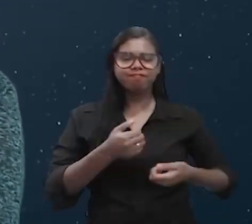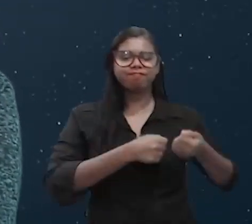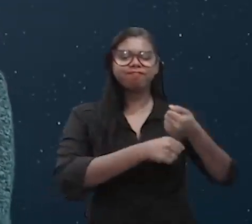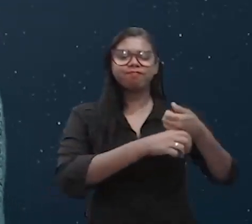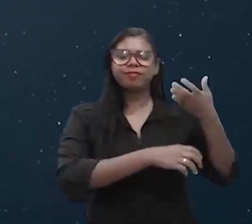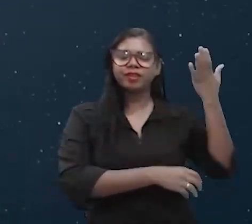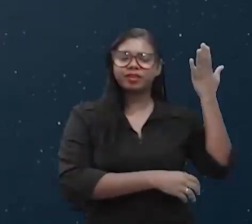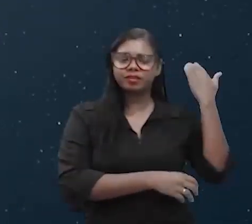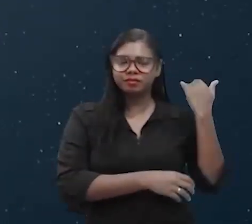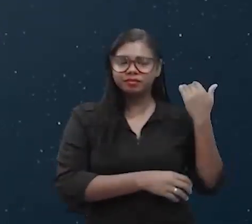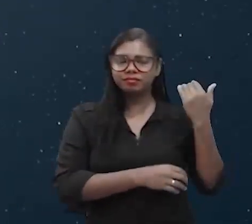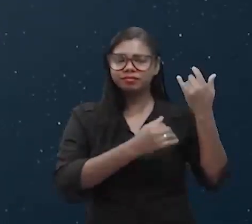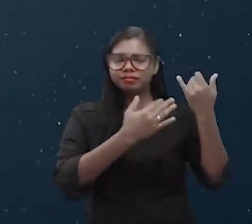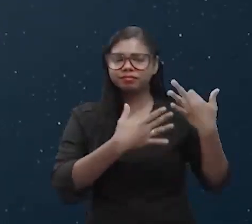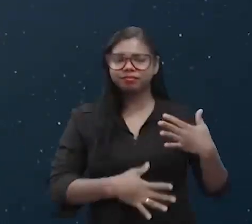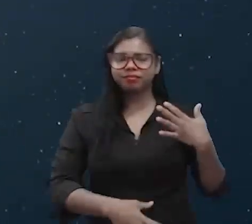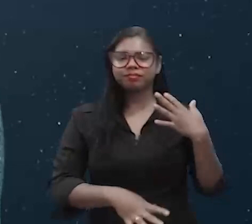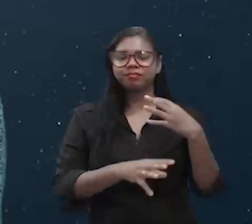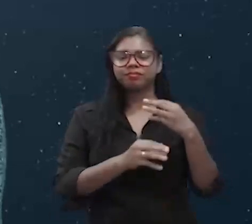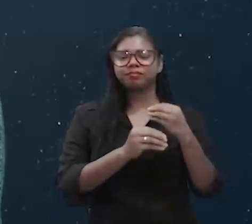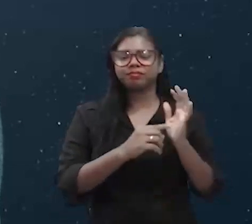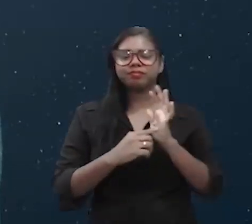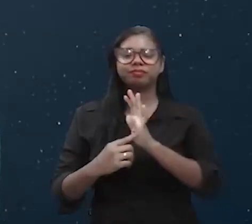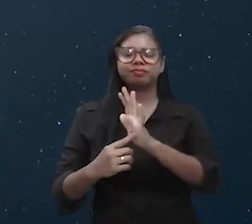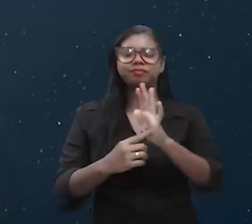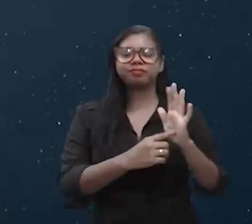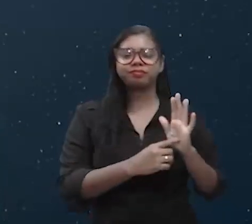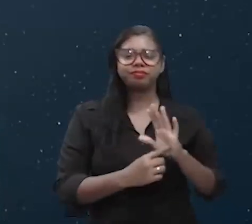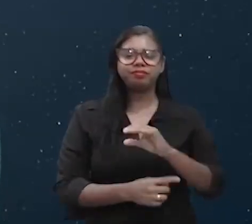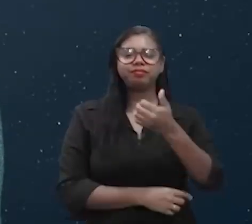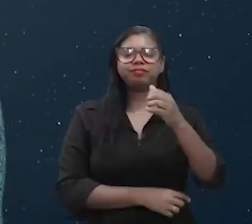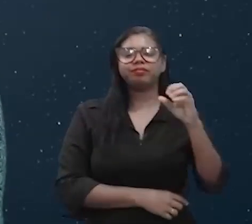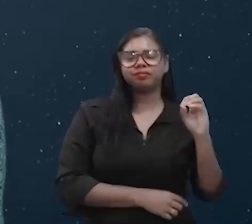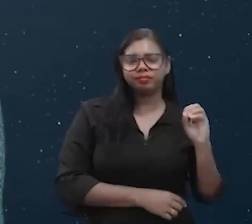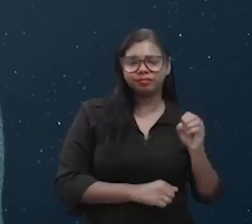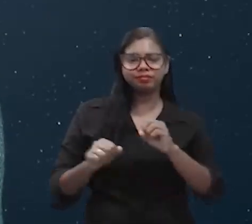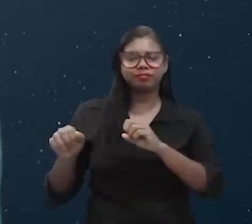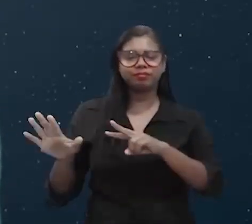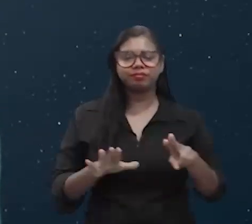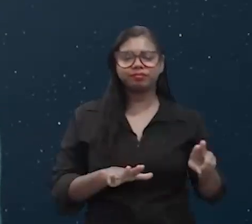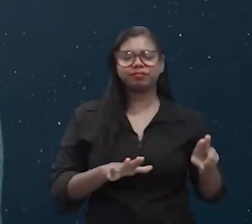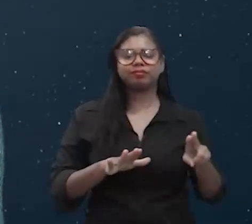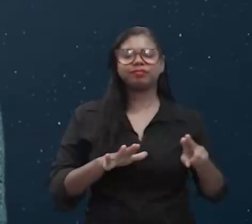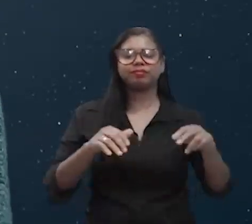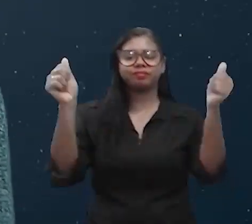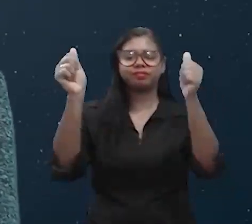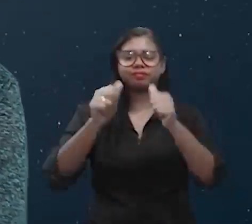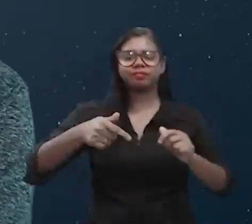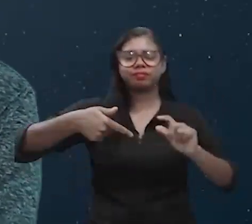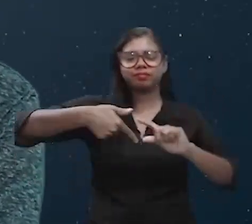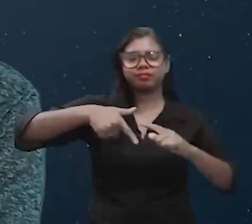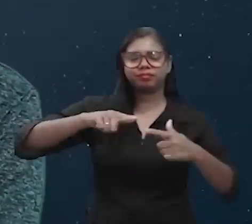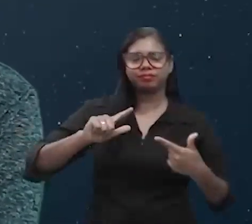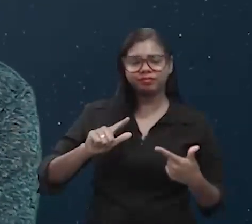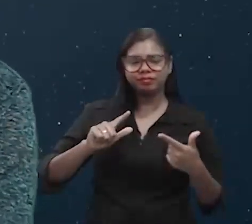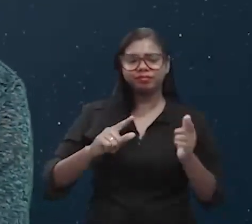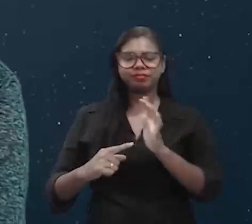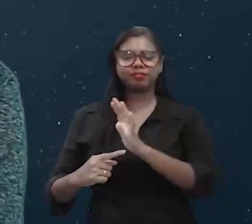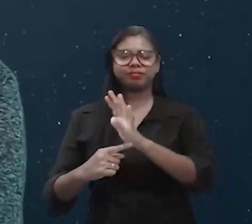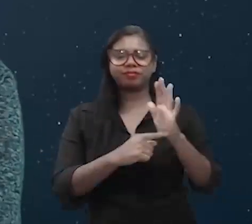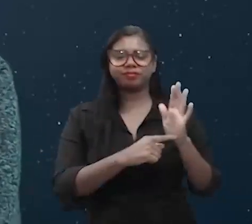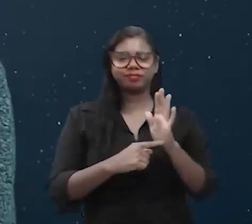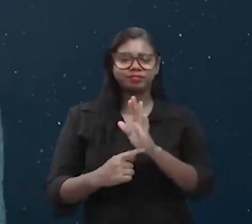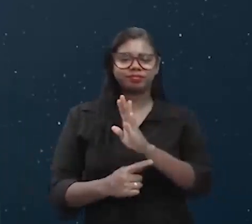comemoração do centenário da Semana de Arte Moderna, né? O bicentenário